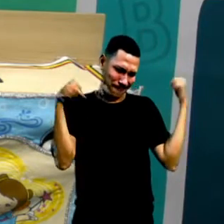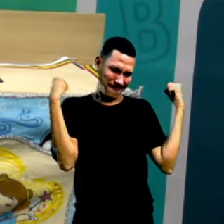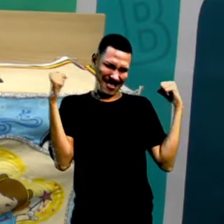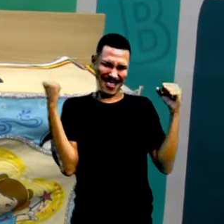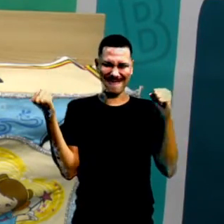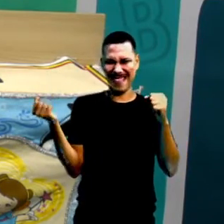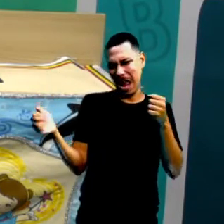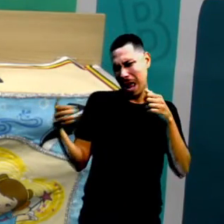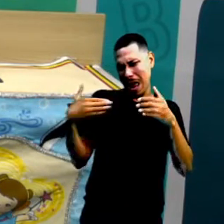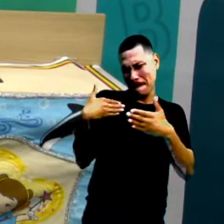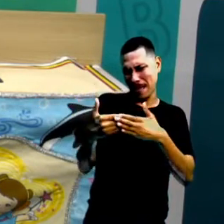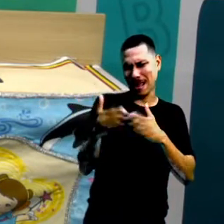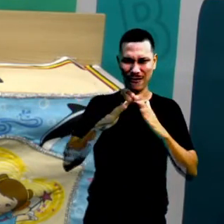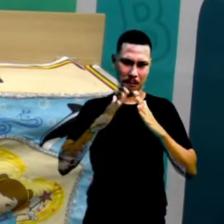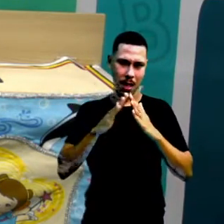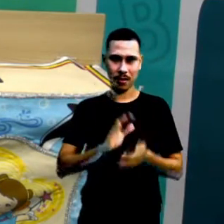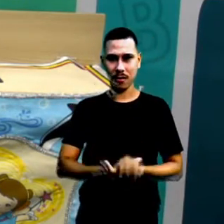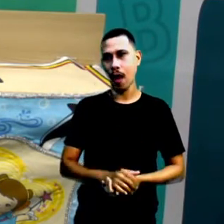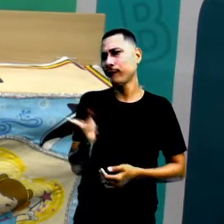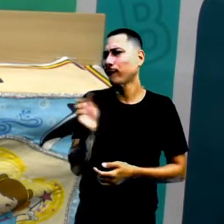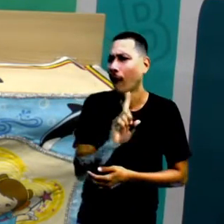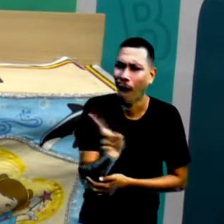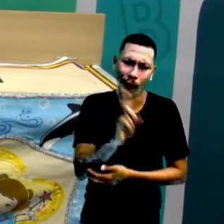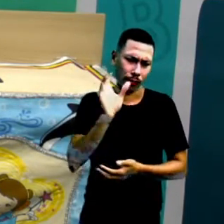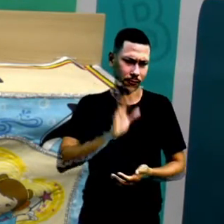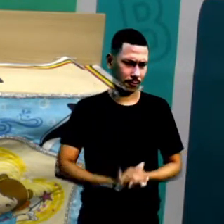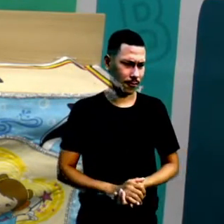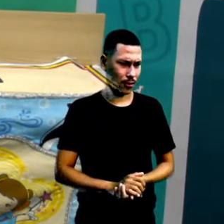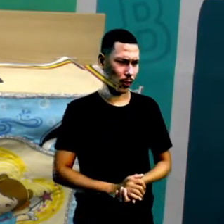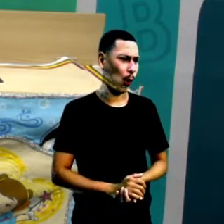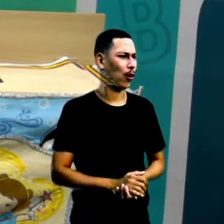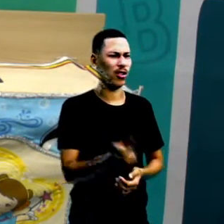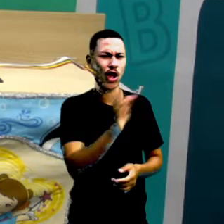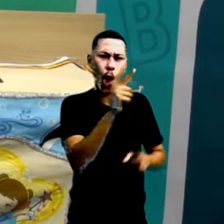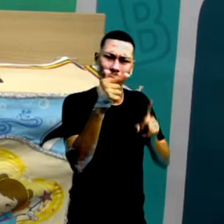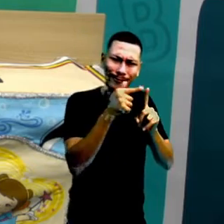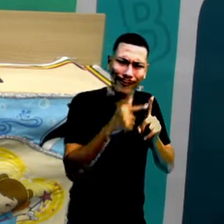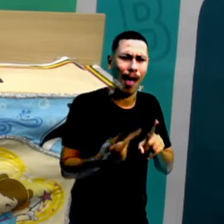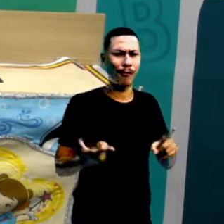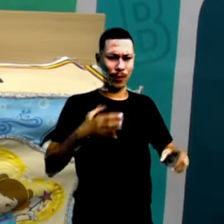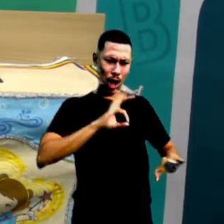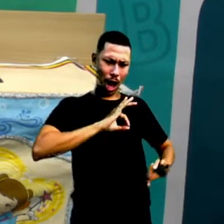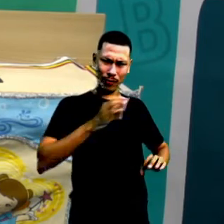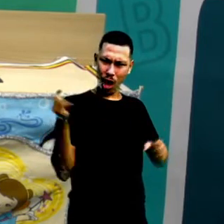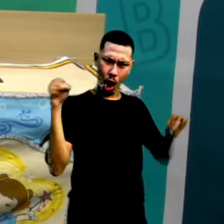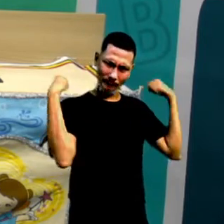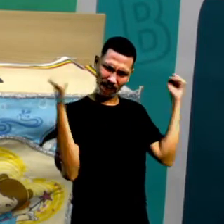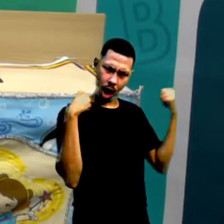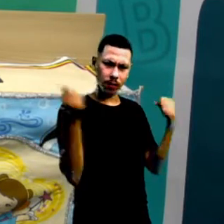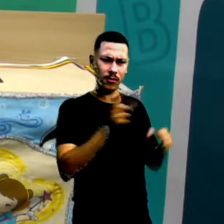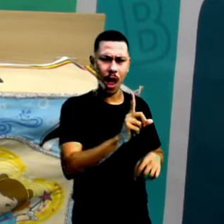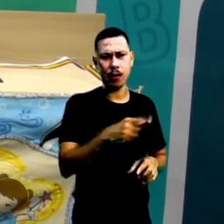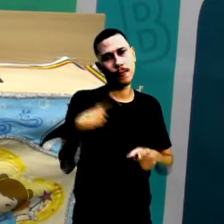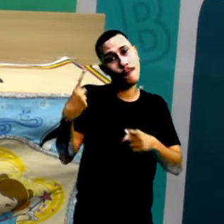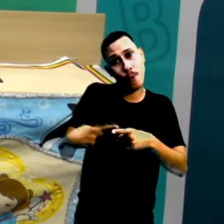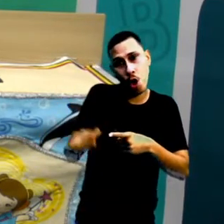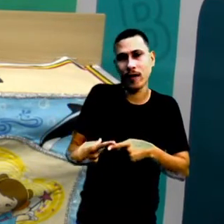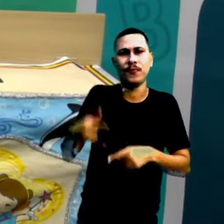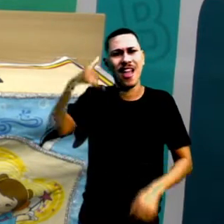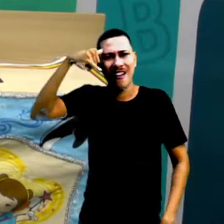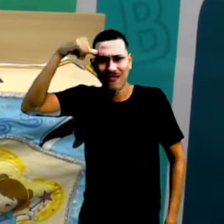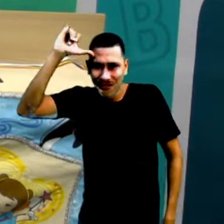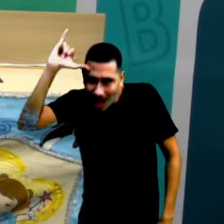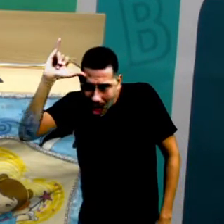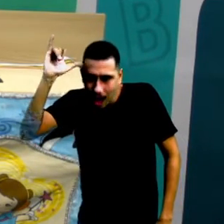não não é esse tipo de Mimosa de malhado Não não é por que a vaca é